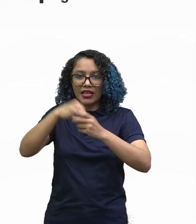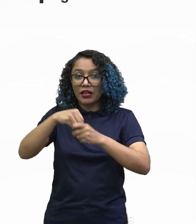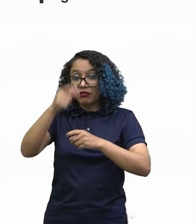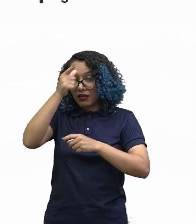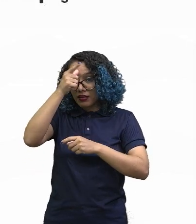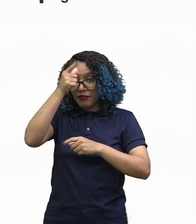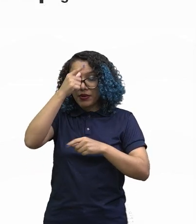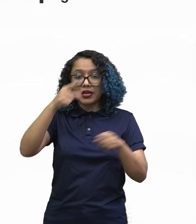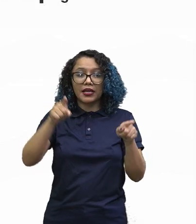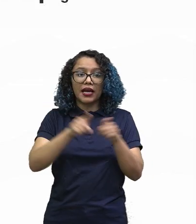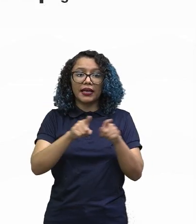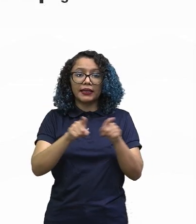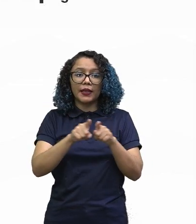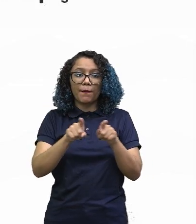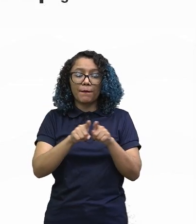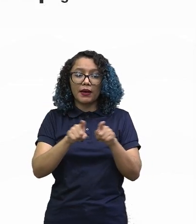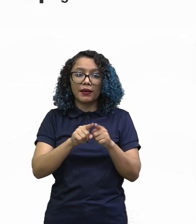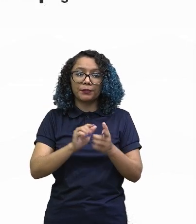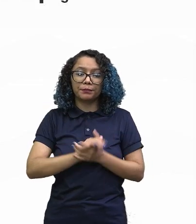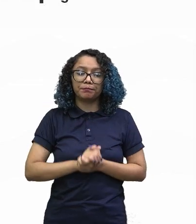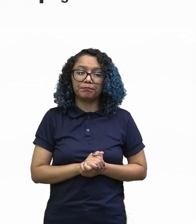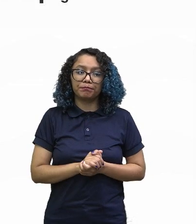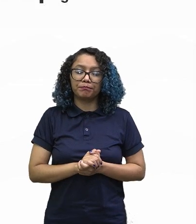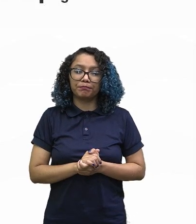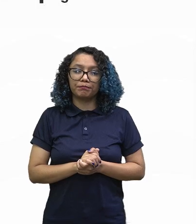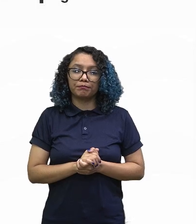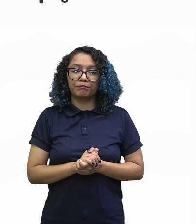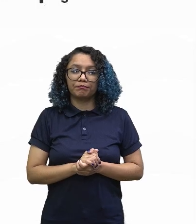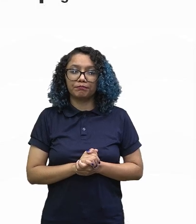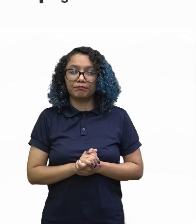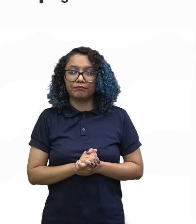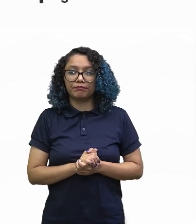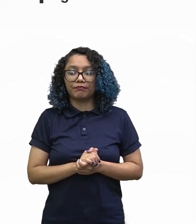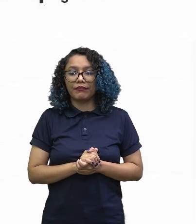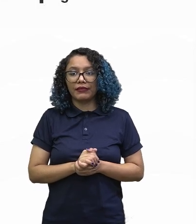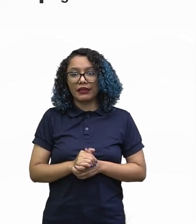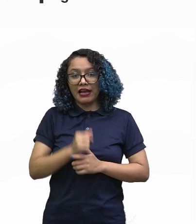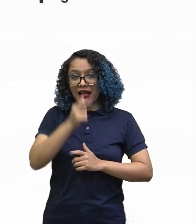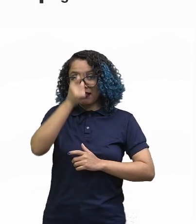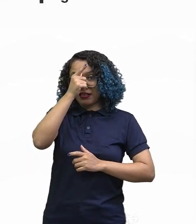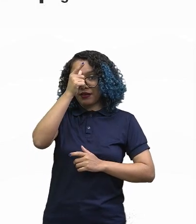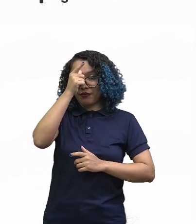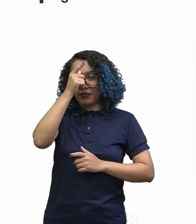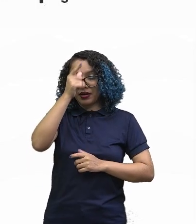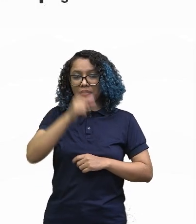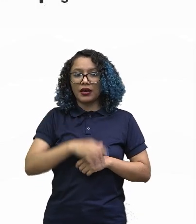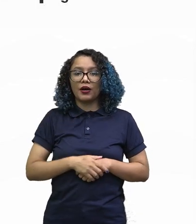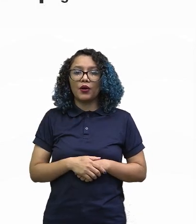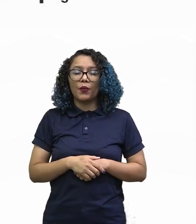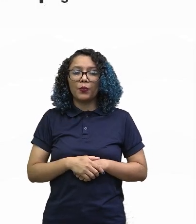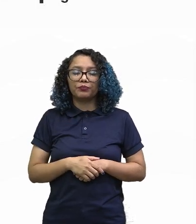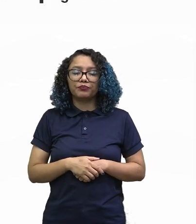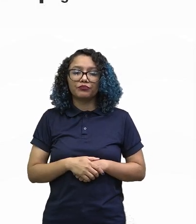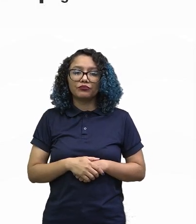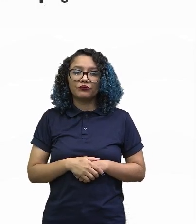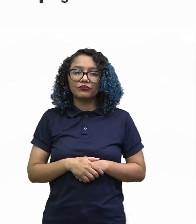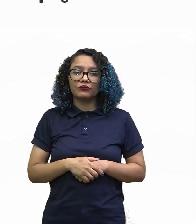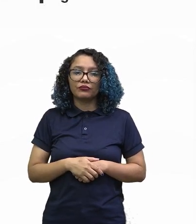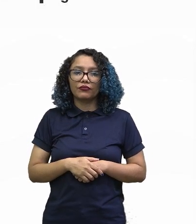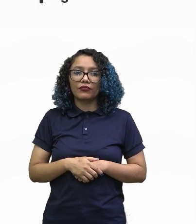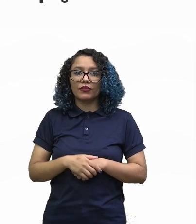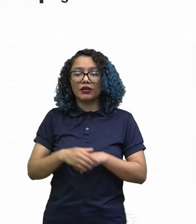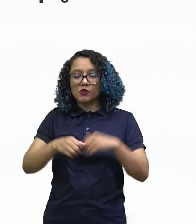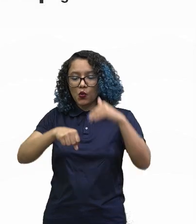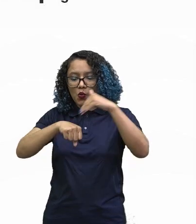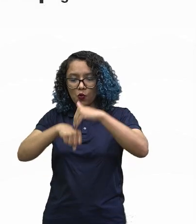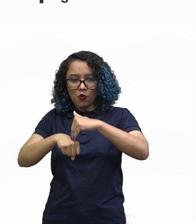da percepção que a Alemanha estava sendo injustiçada pela sua